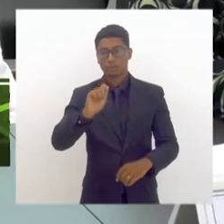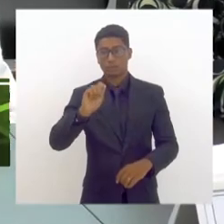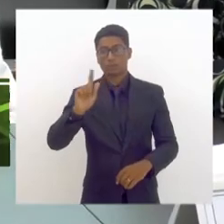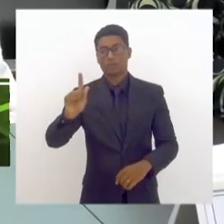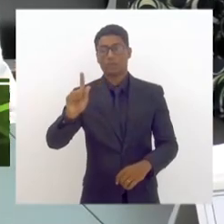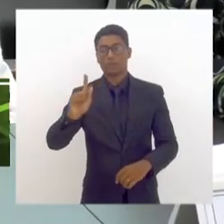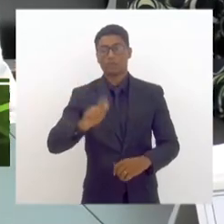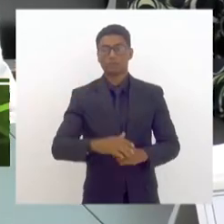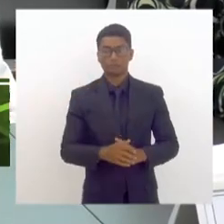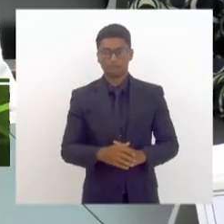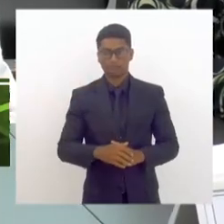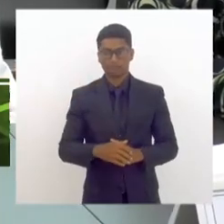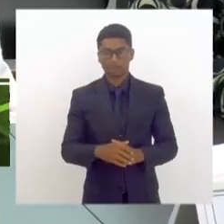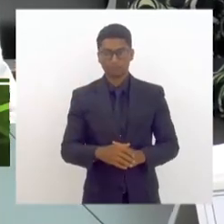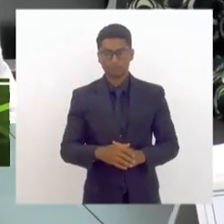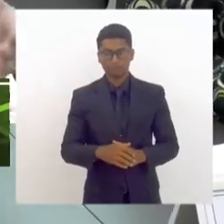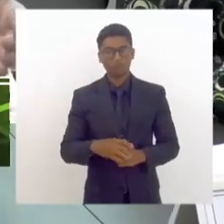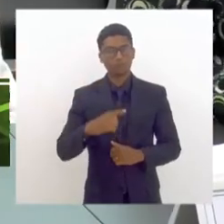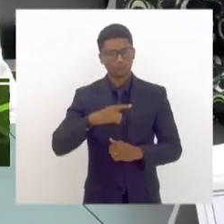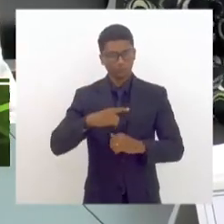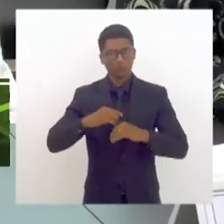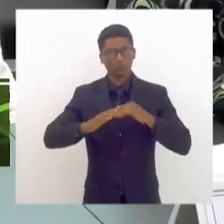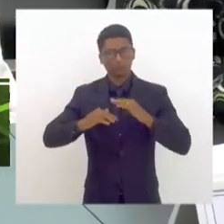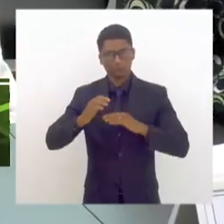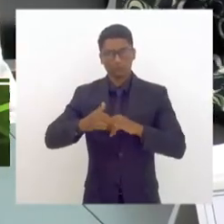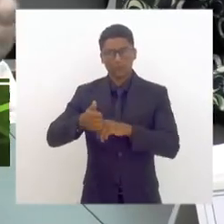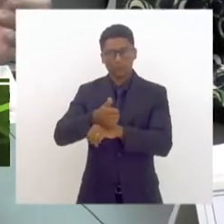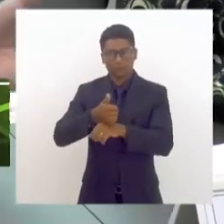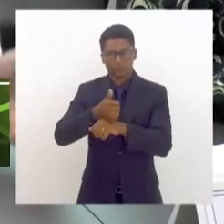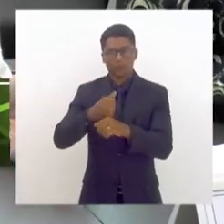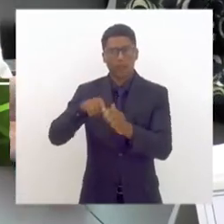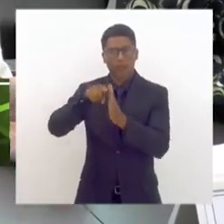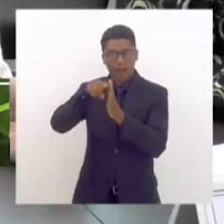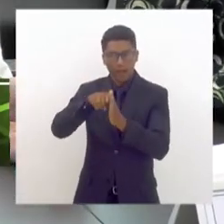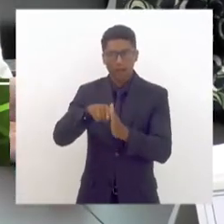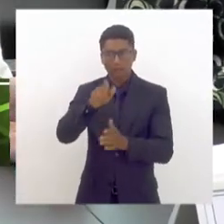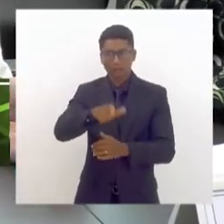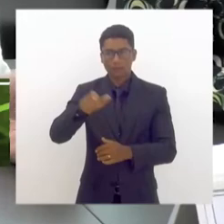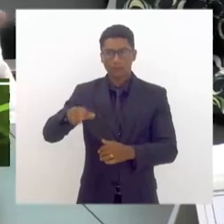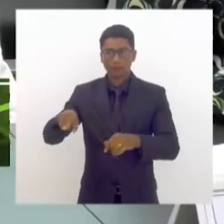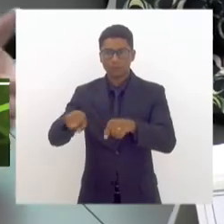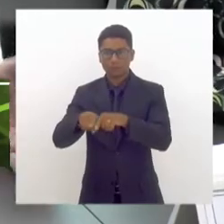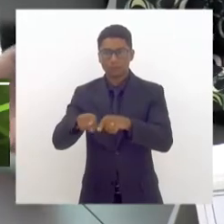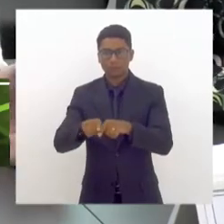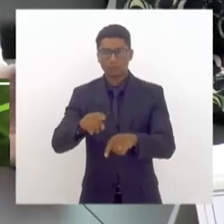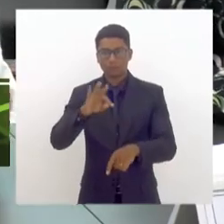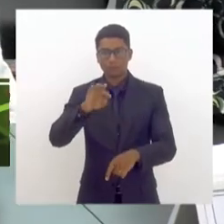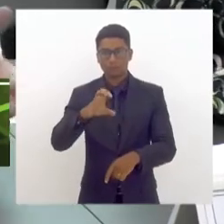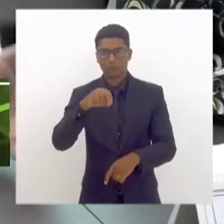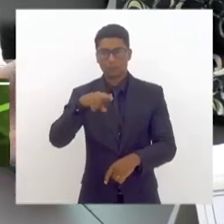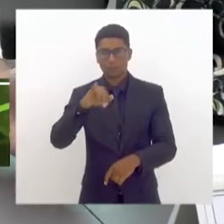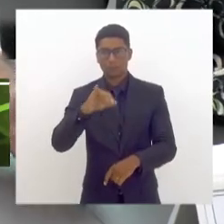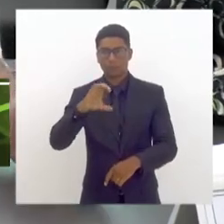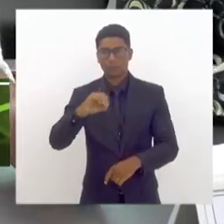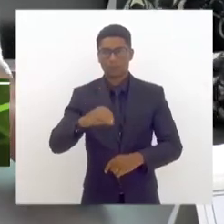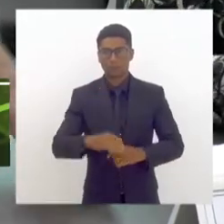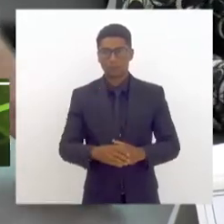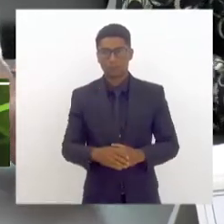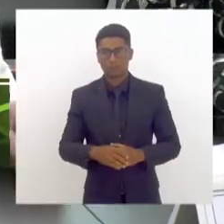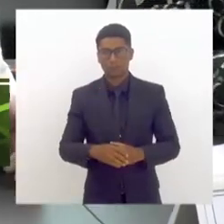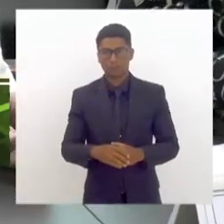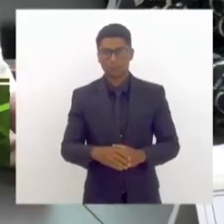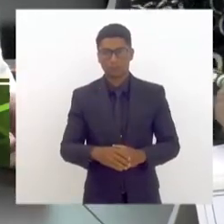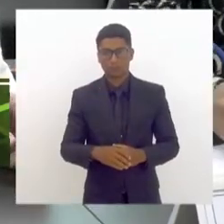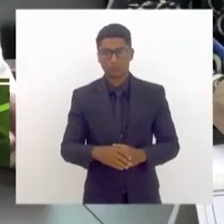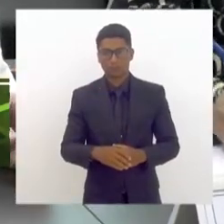A CEPLAG ela tem especialistas, e ela tem analistas, perdão, e ela tem técnicos. Ela fez esse concurso existe,